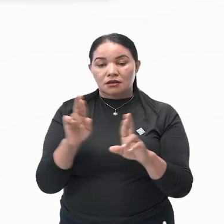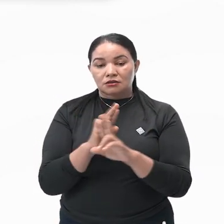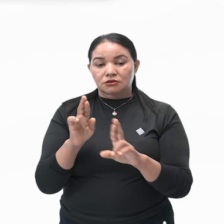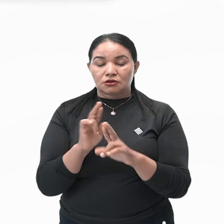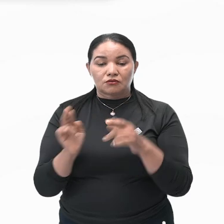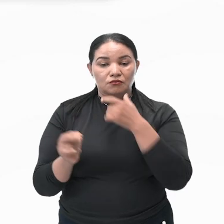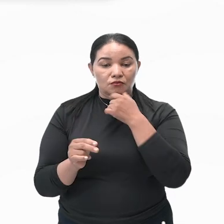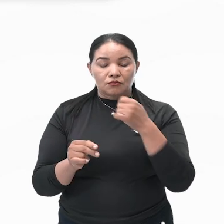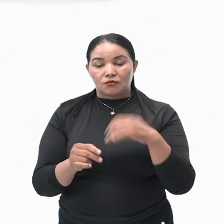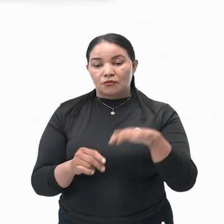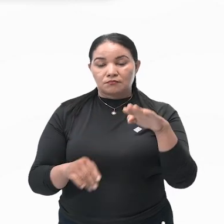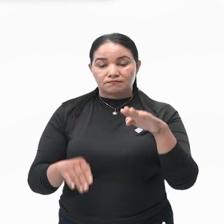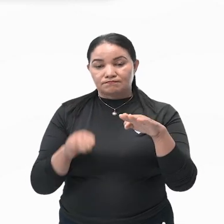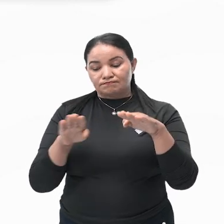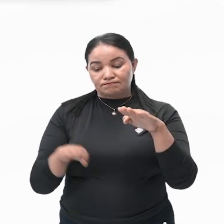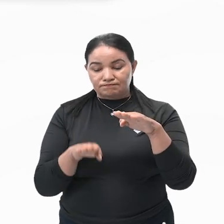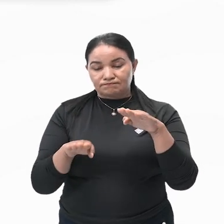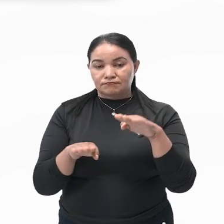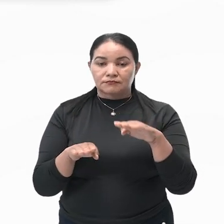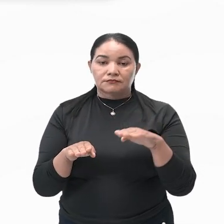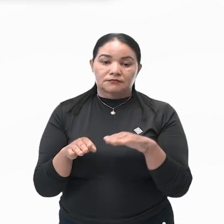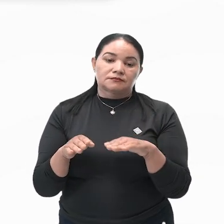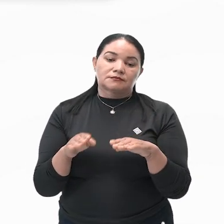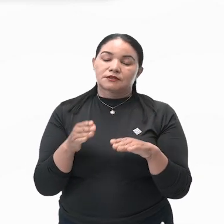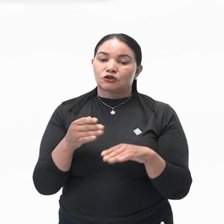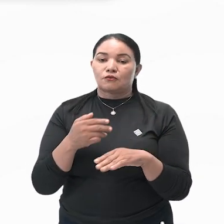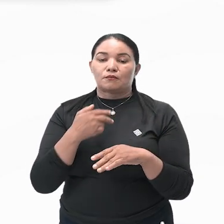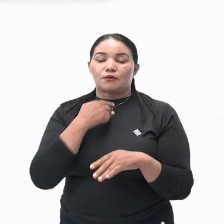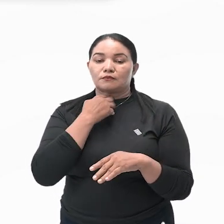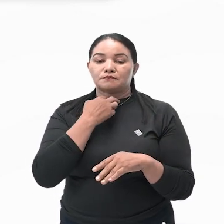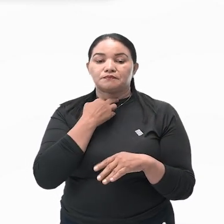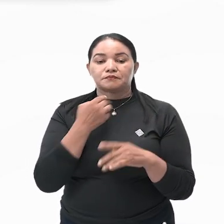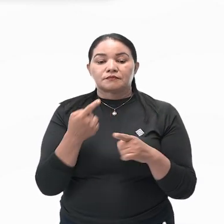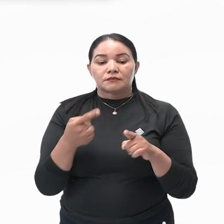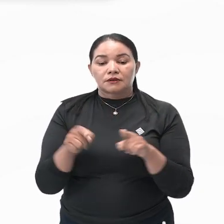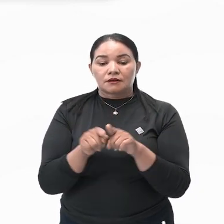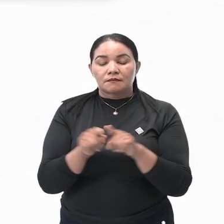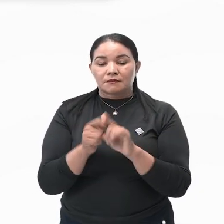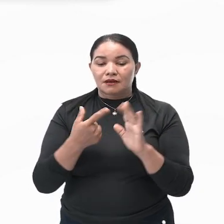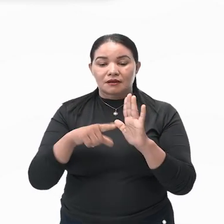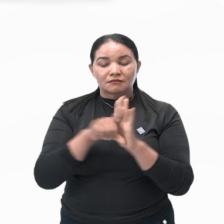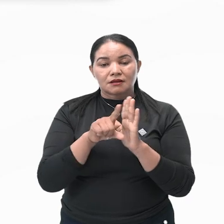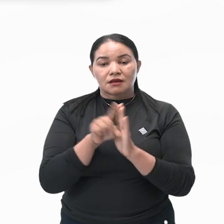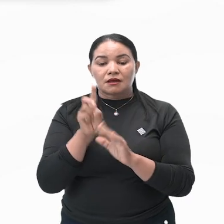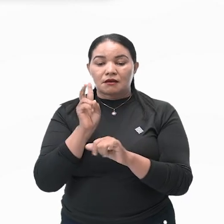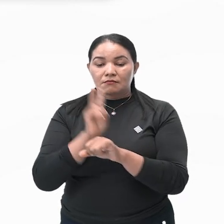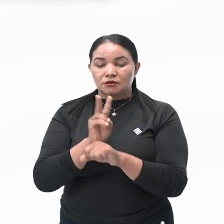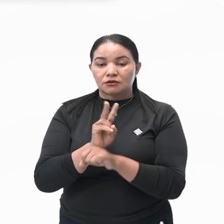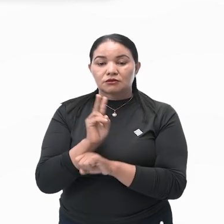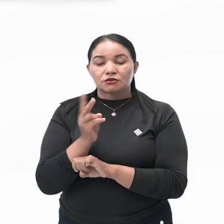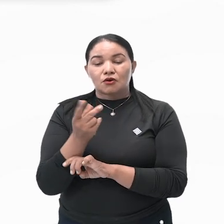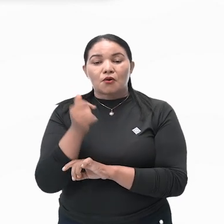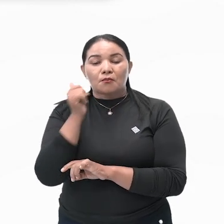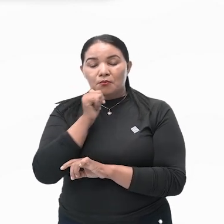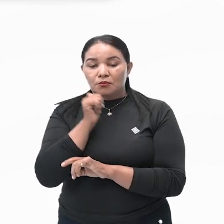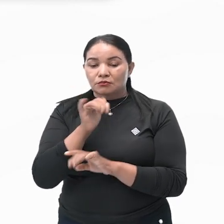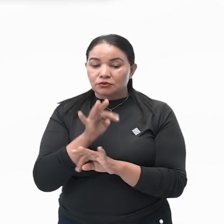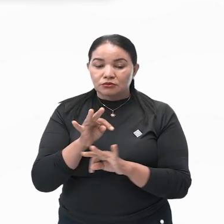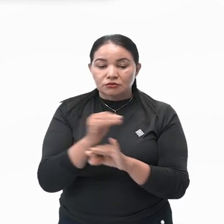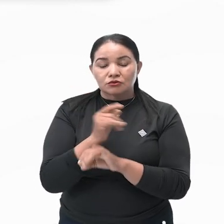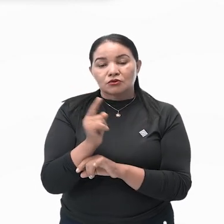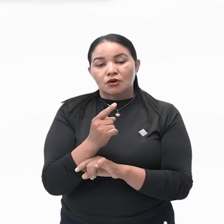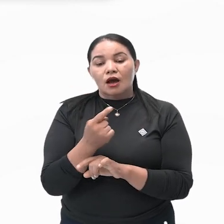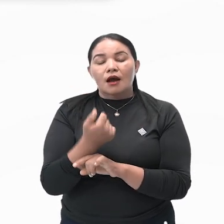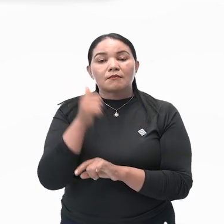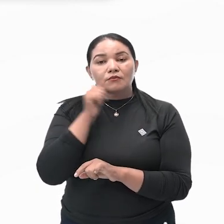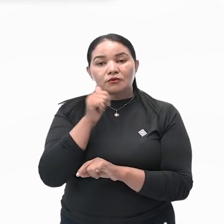tá? Violência de gênero. Apesar de todas as leis ali de proteção da mulher que a gente tem,